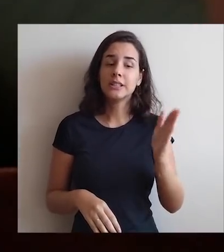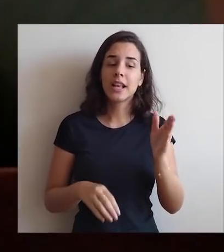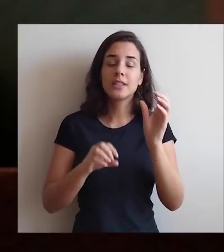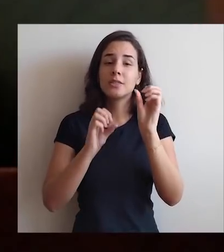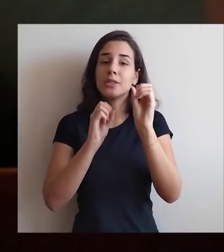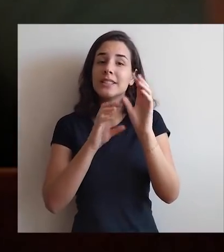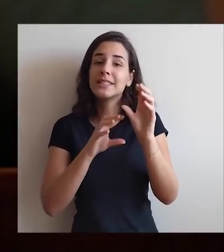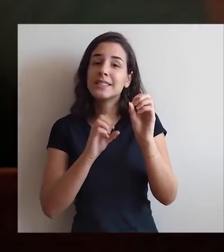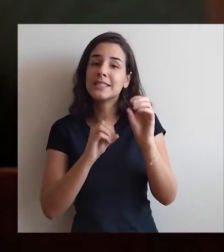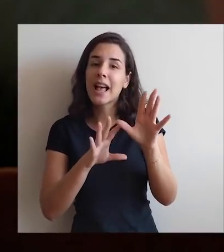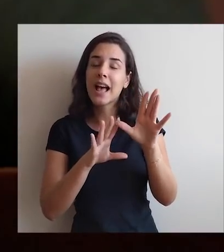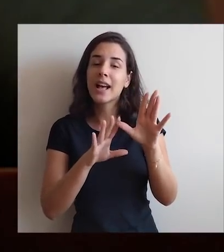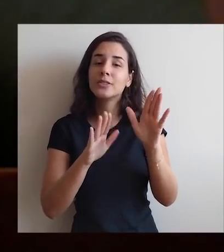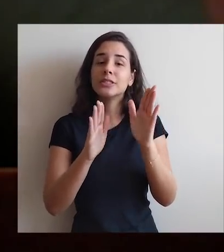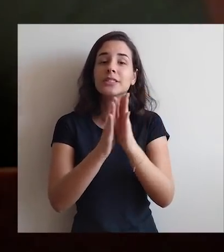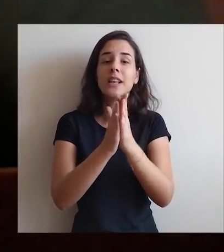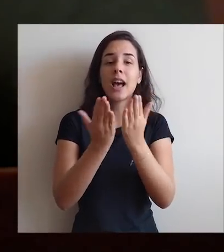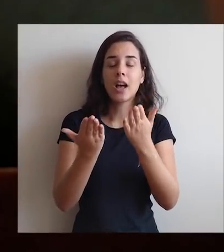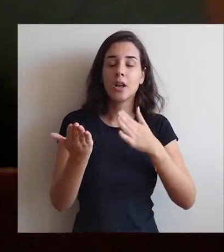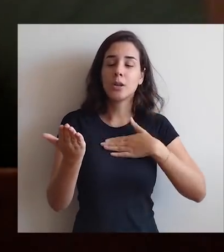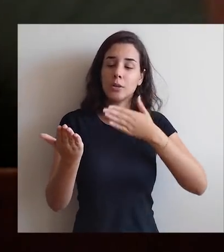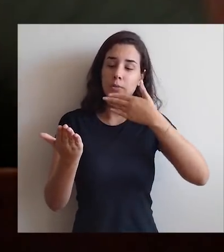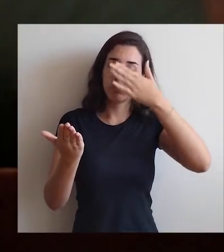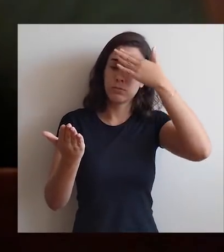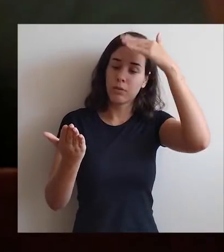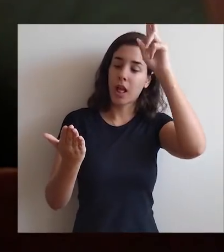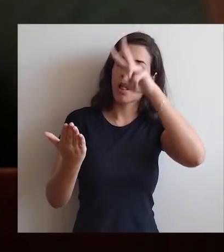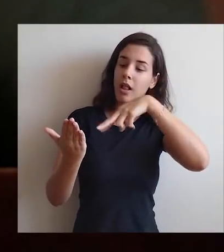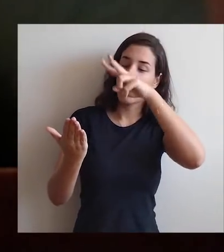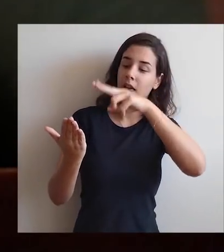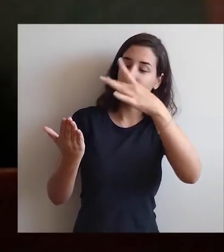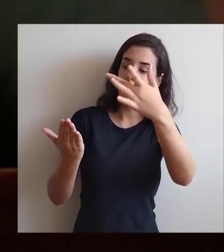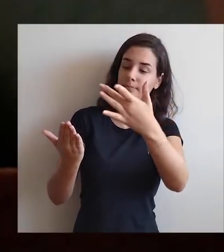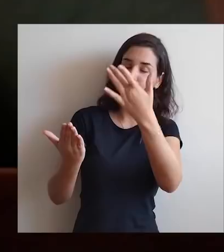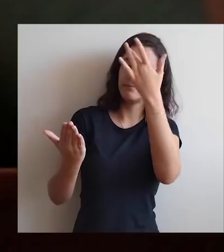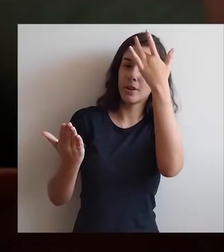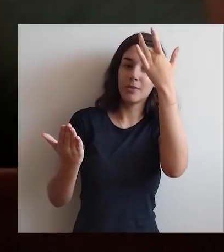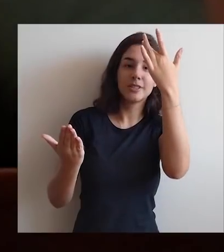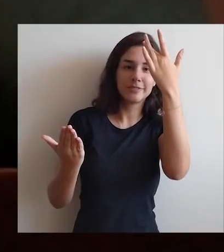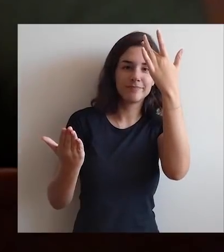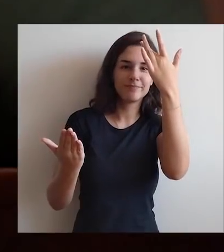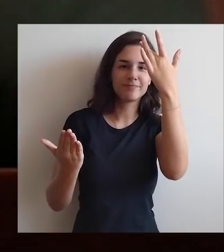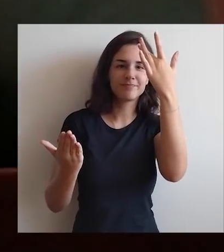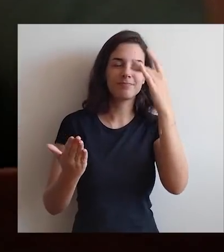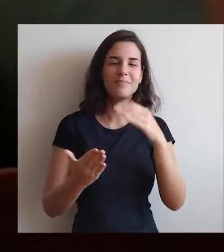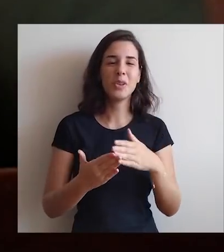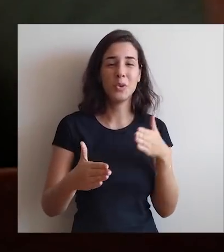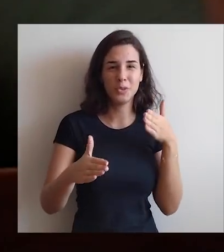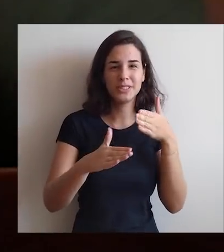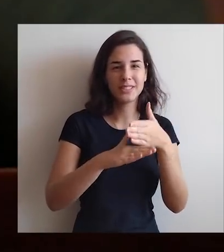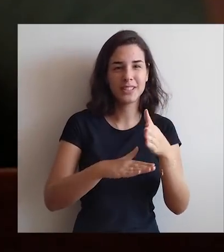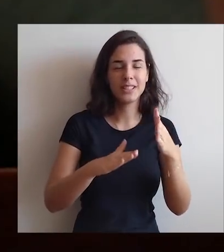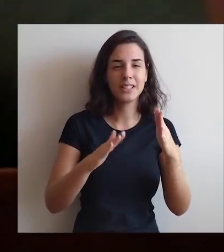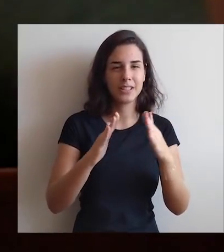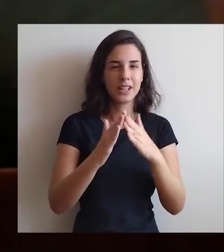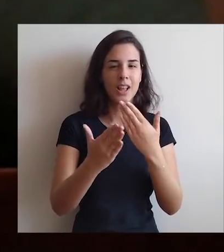e meninos de 8 a 9 anos de idade já começam a decorar o Alcorão, o livro sagrado do